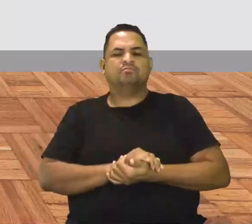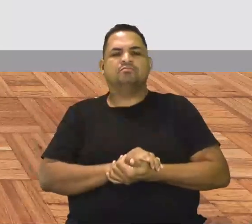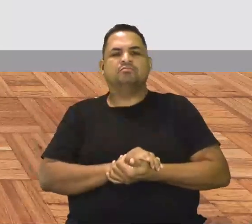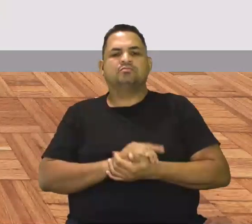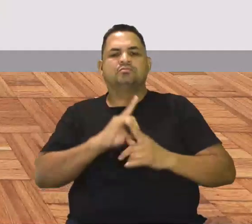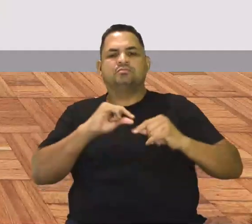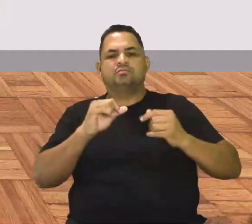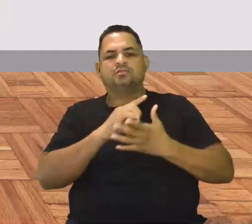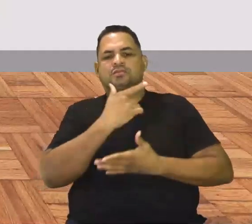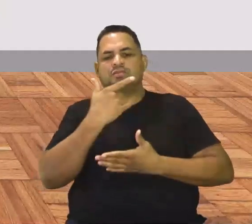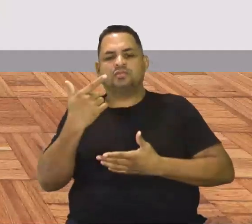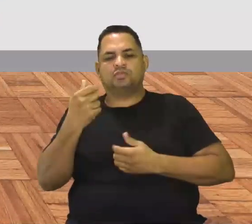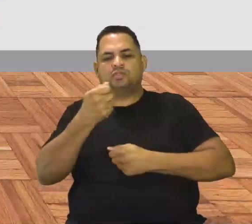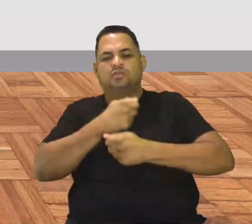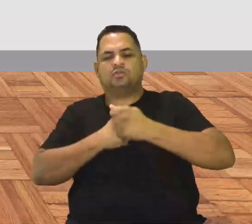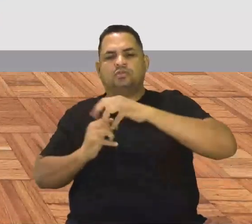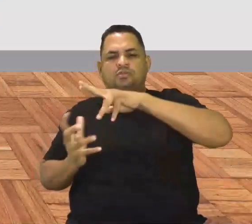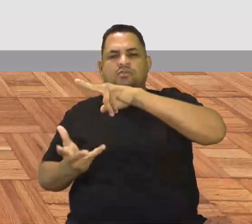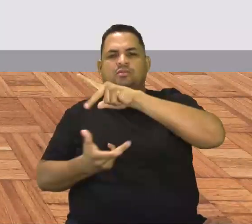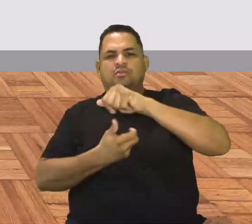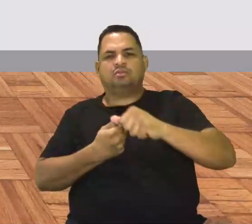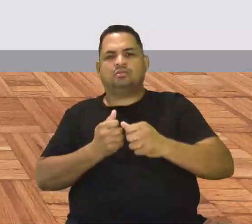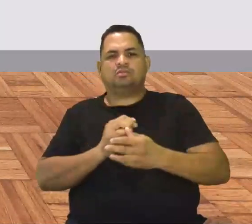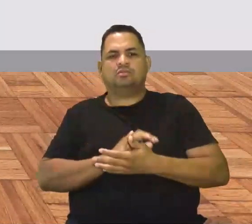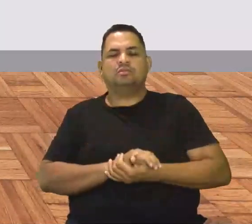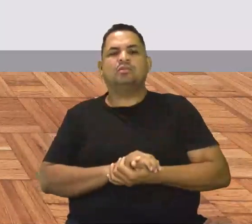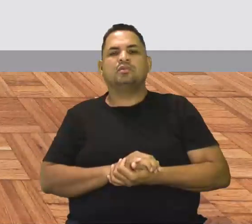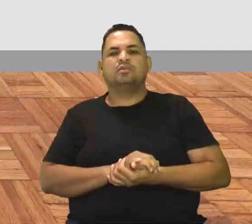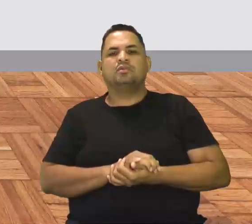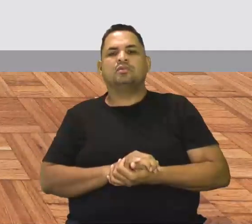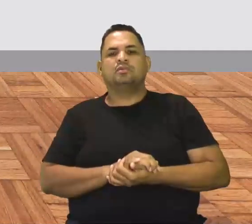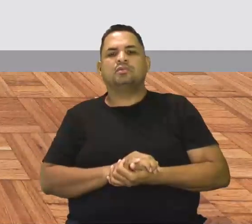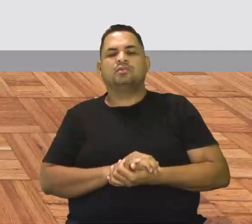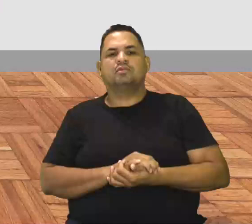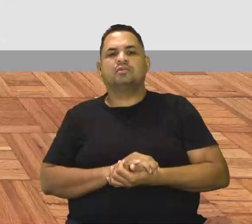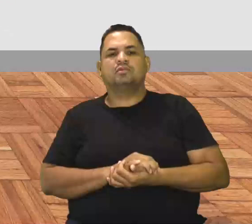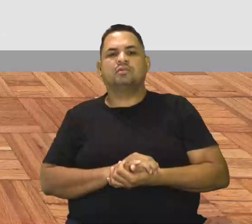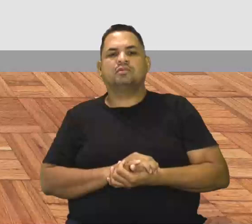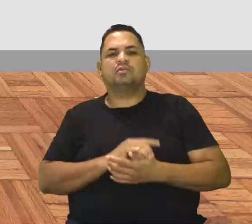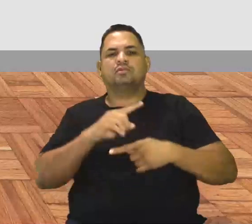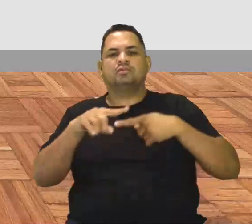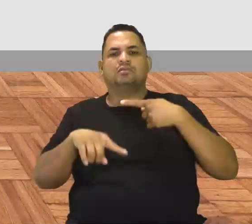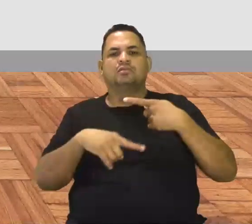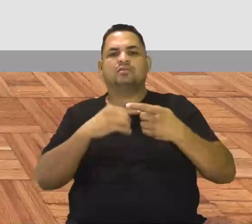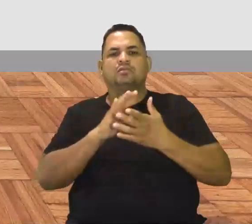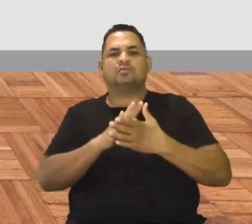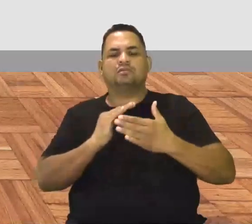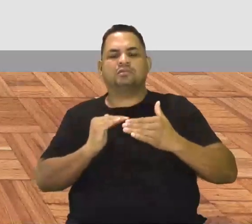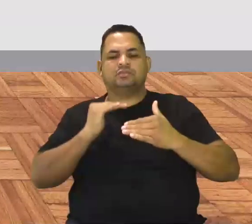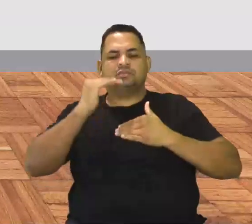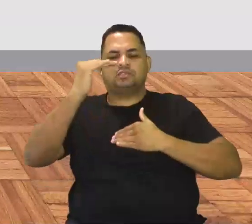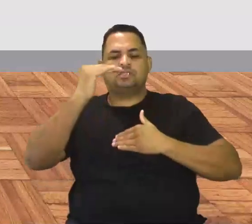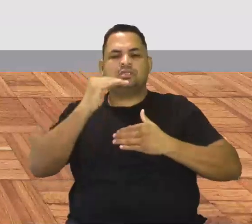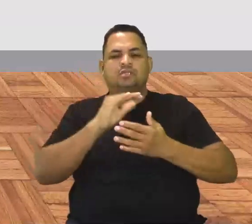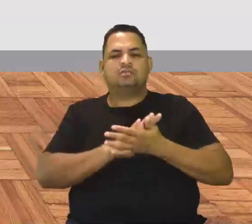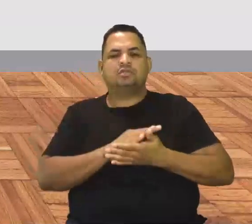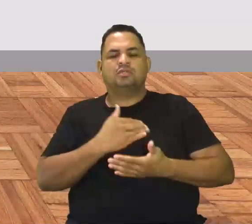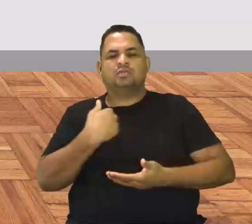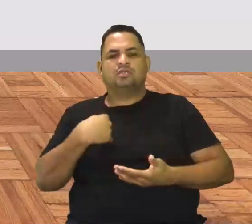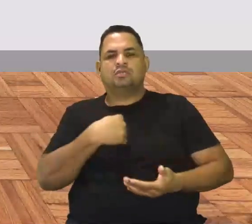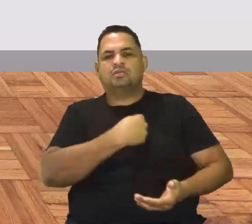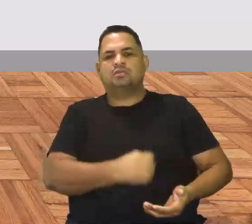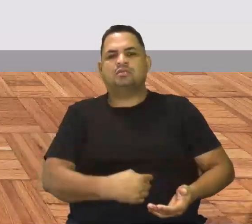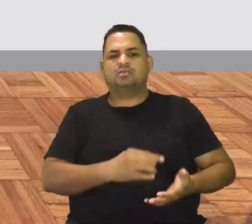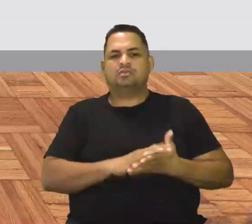tornou a segunda economia do mundo. Vai se tornar a segunda economia do mundo. Depois vai ser ultrapassado pela China aí, mas ficou um